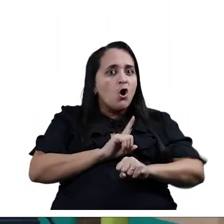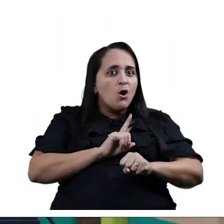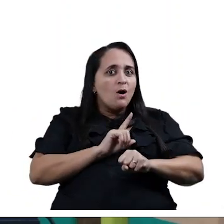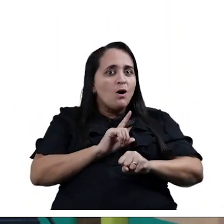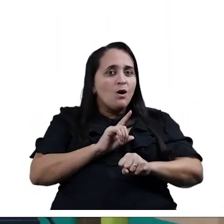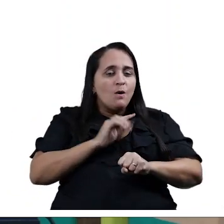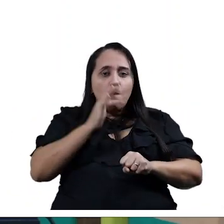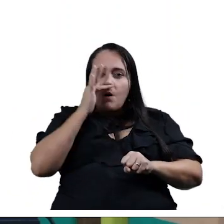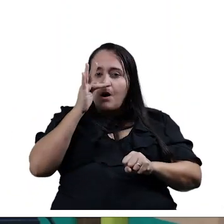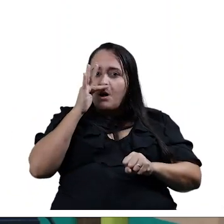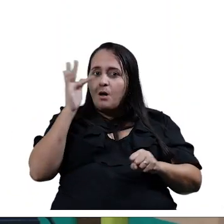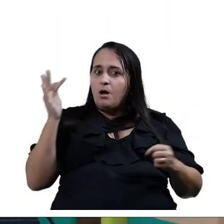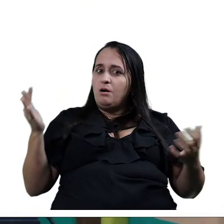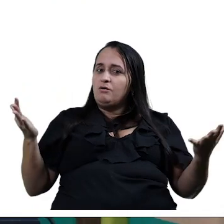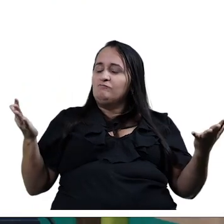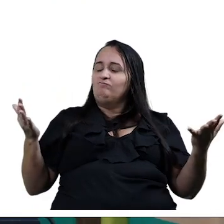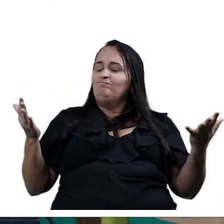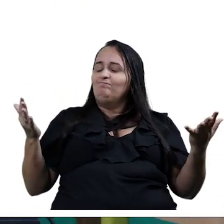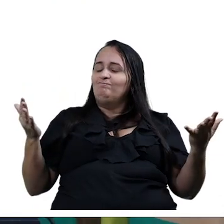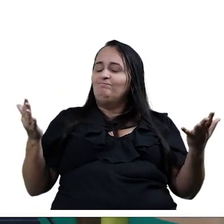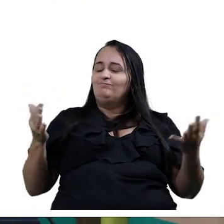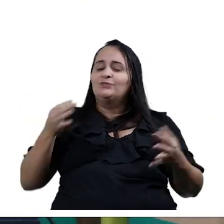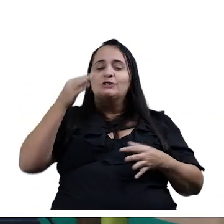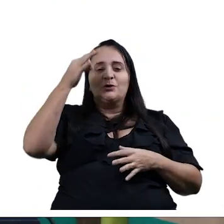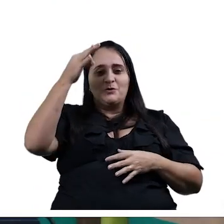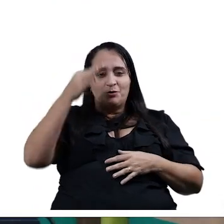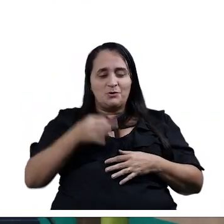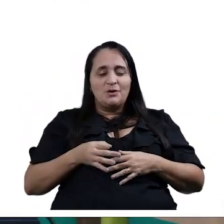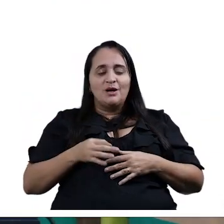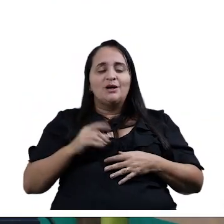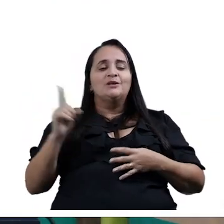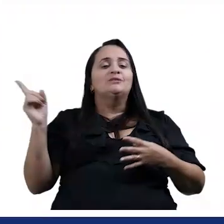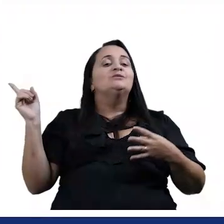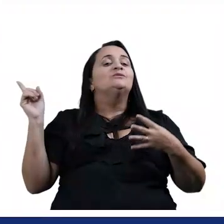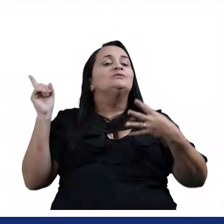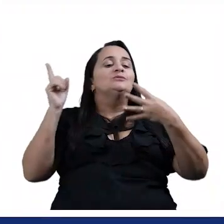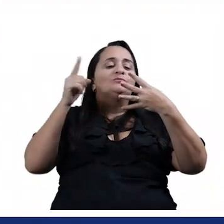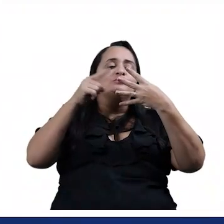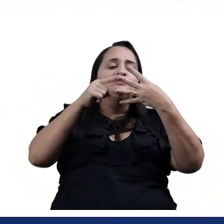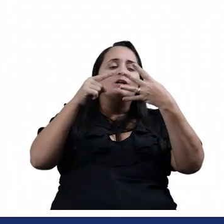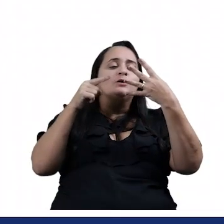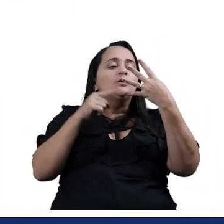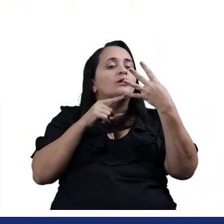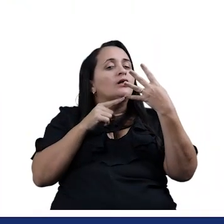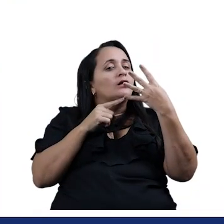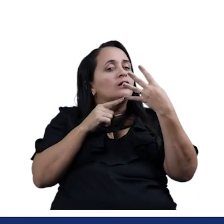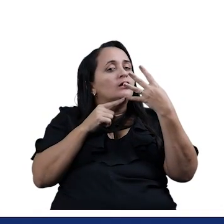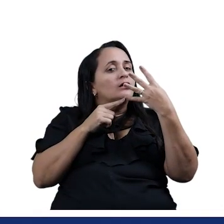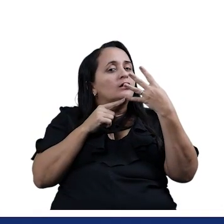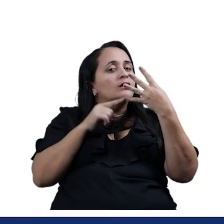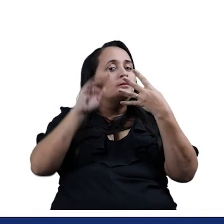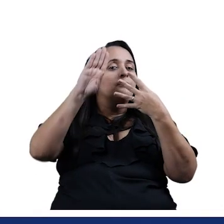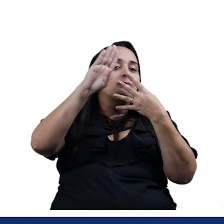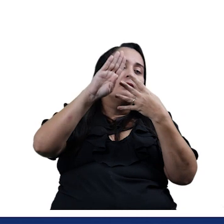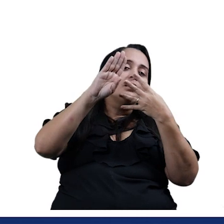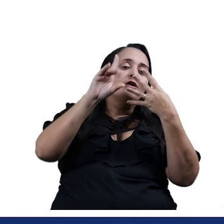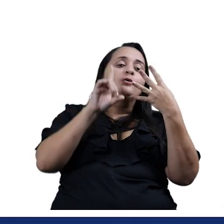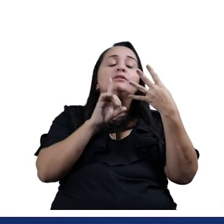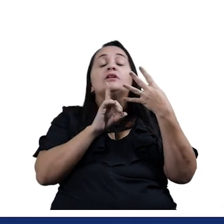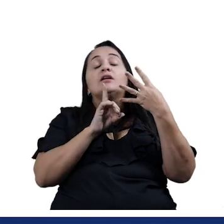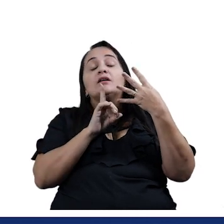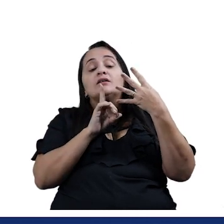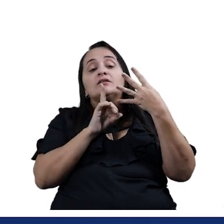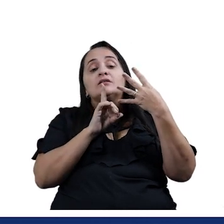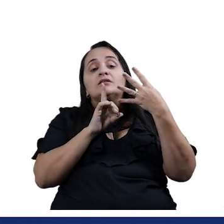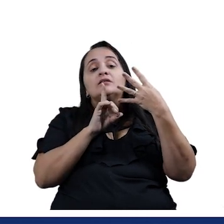as flores. Então, qual é a resposta correta? A letra B ou letra D? A